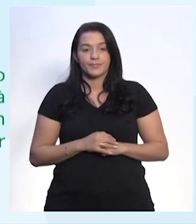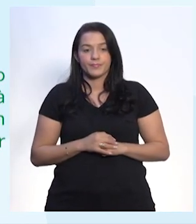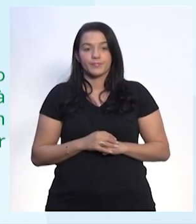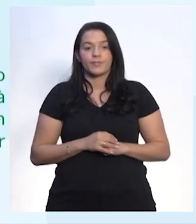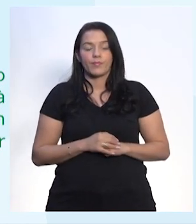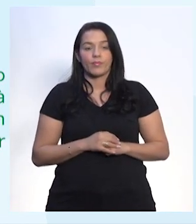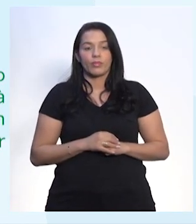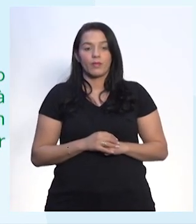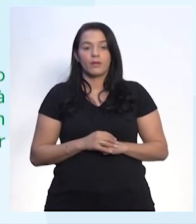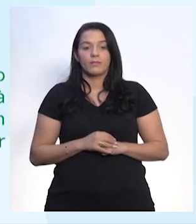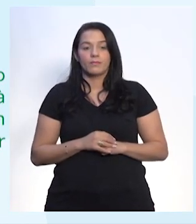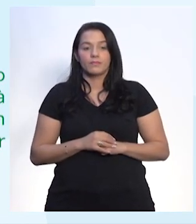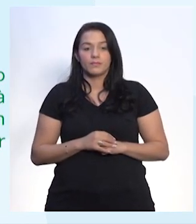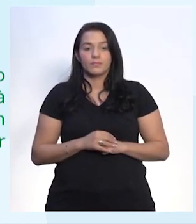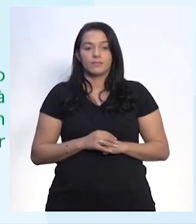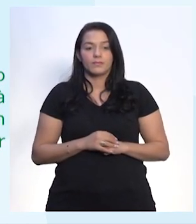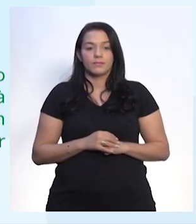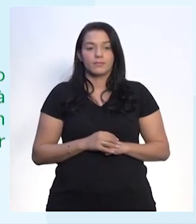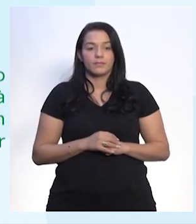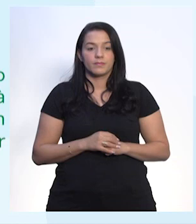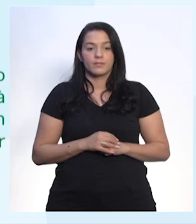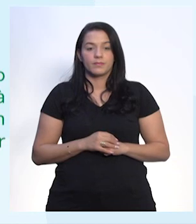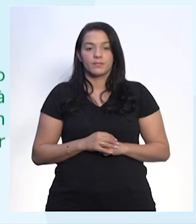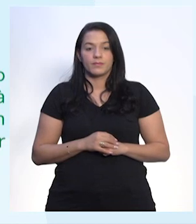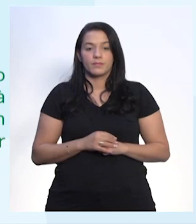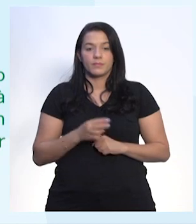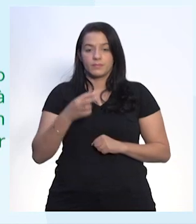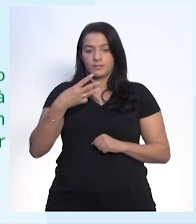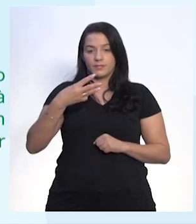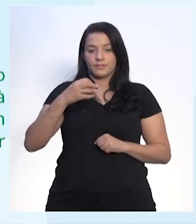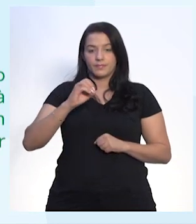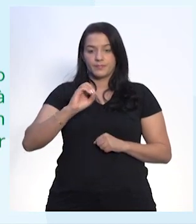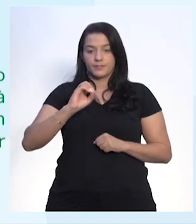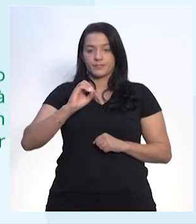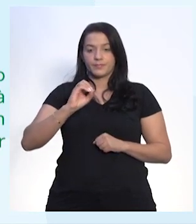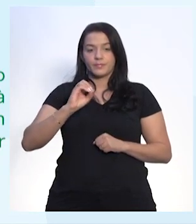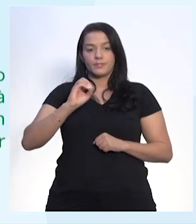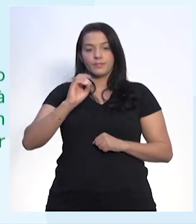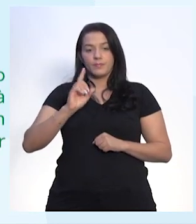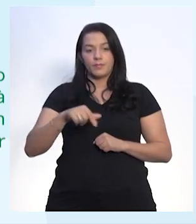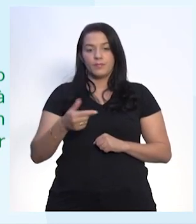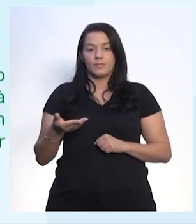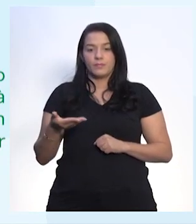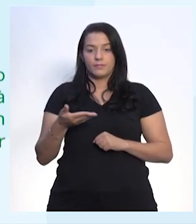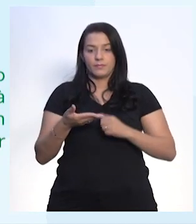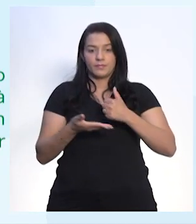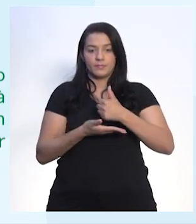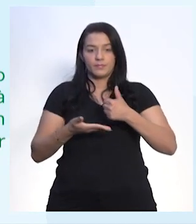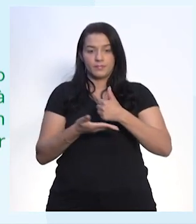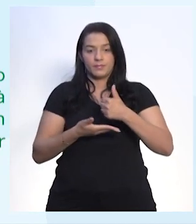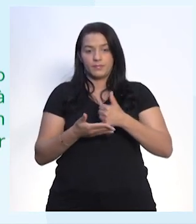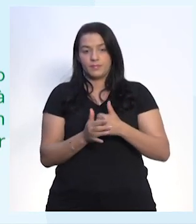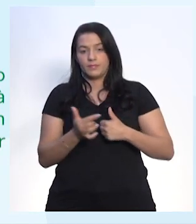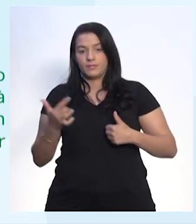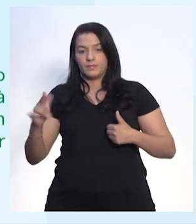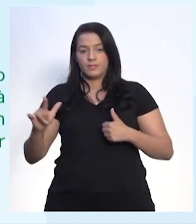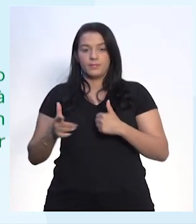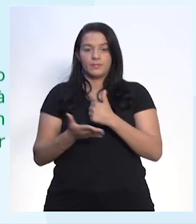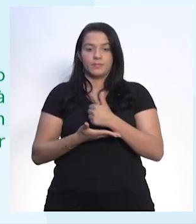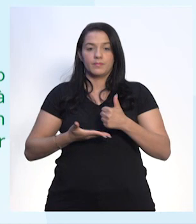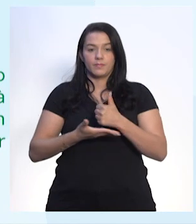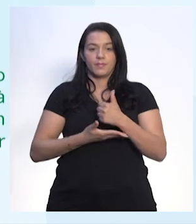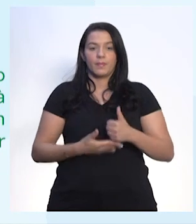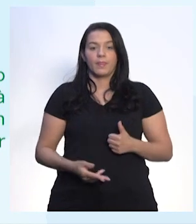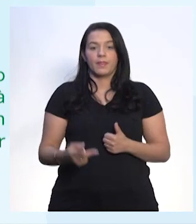Não, melhor, ó, vou fazer de uma outra forma. Então, o 30, que é a base, está para outra base, que é o 2 aqui,